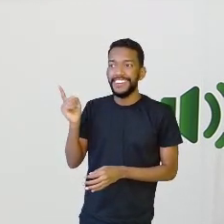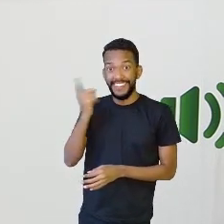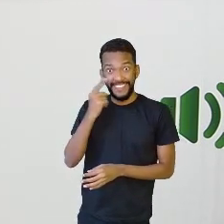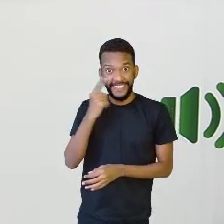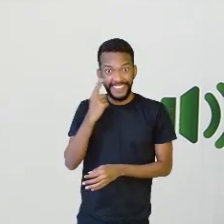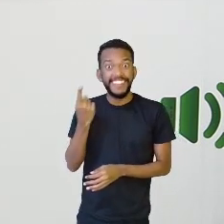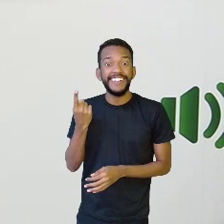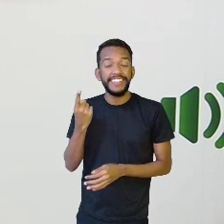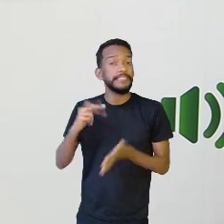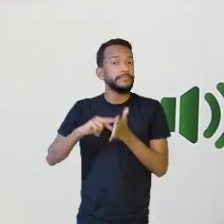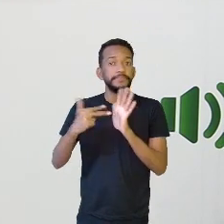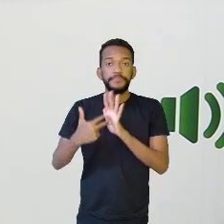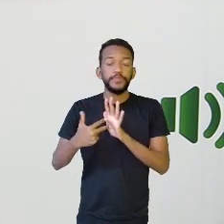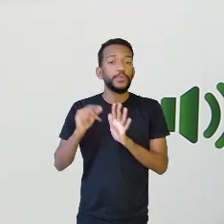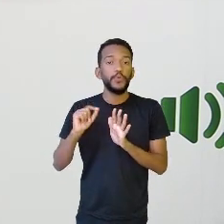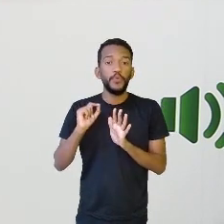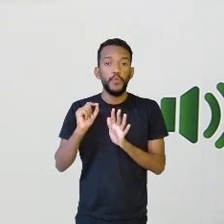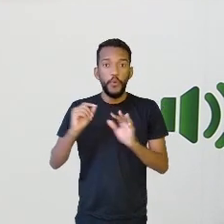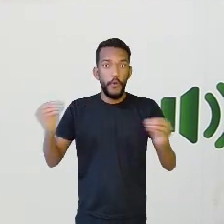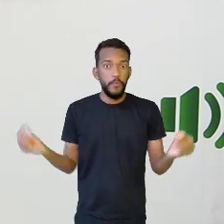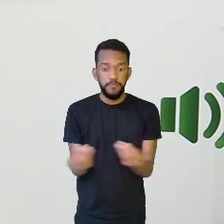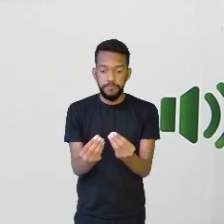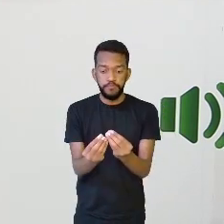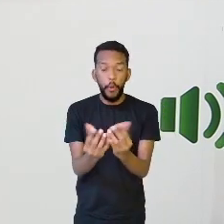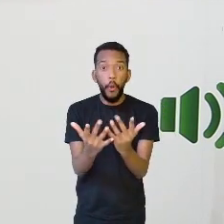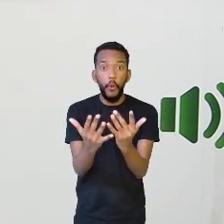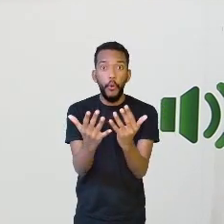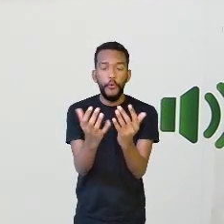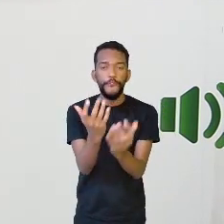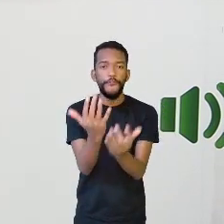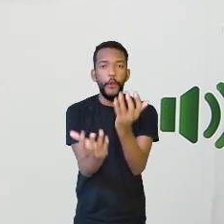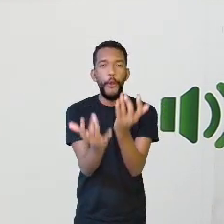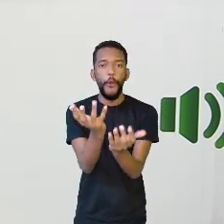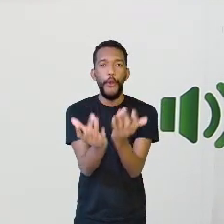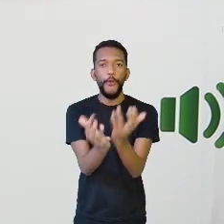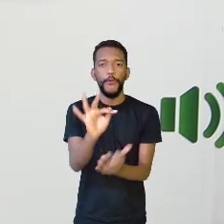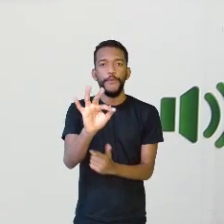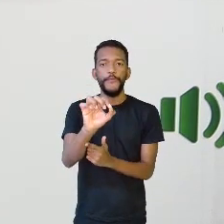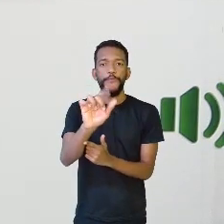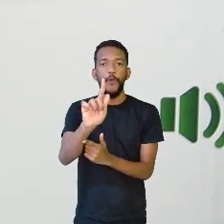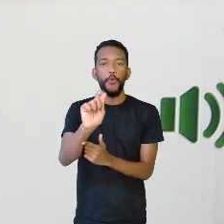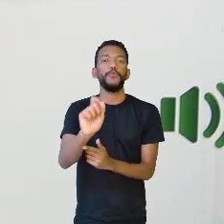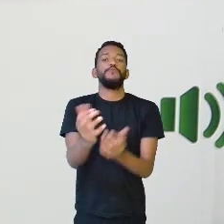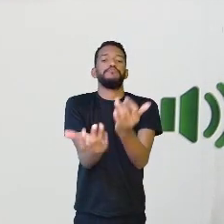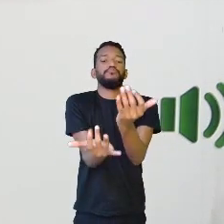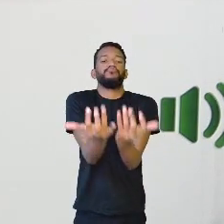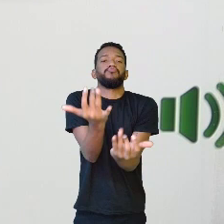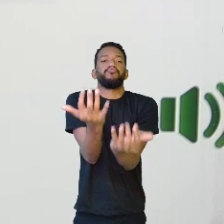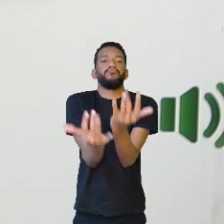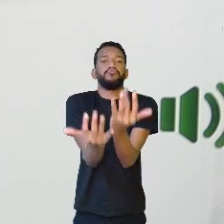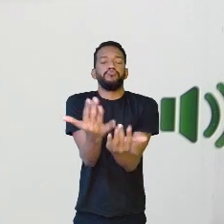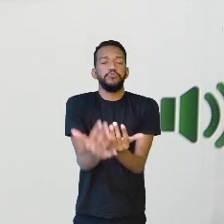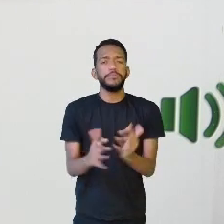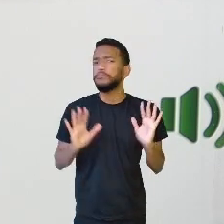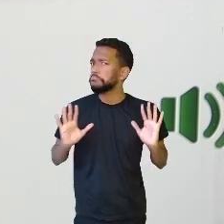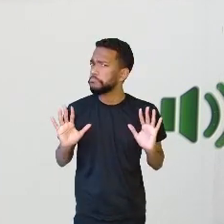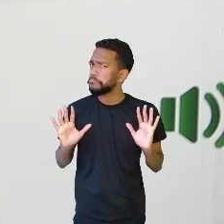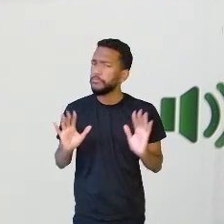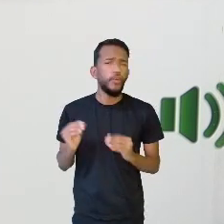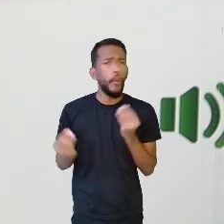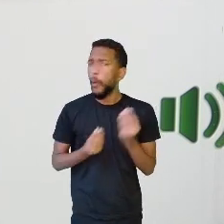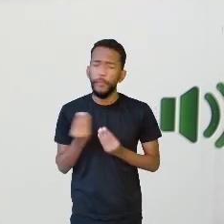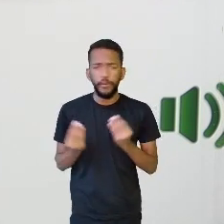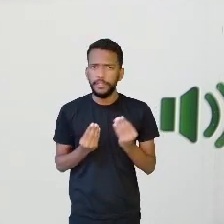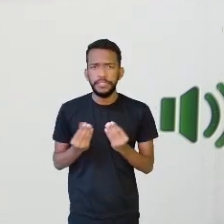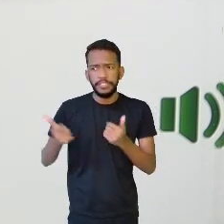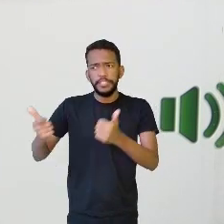Olha aí, tem a ver com ele, tem a ver com fogo. Exatamente. Como assim, professor?